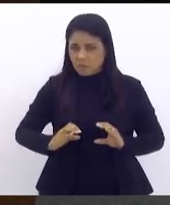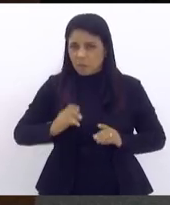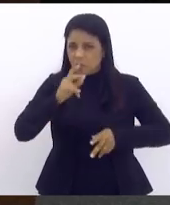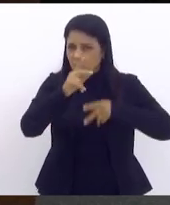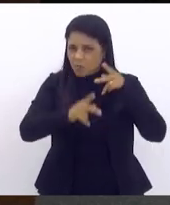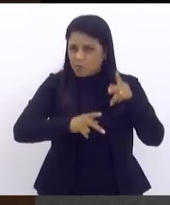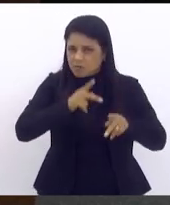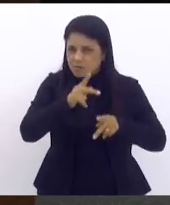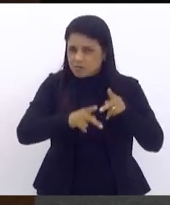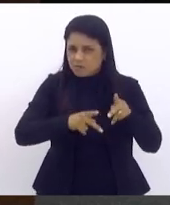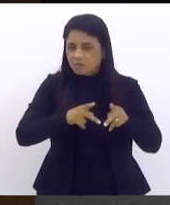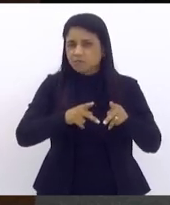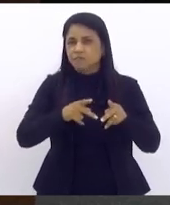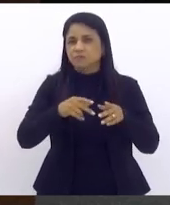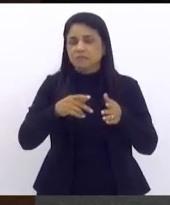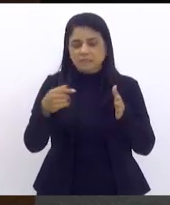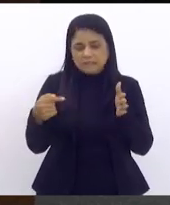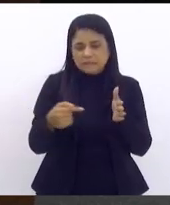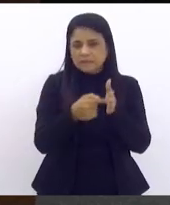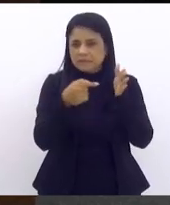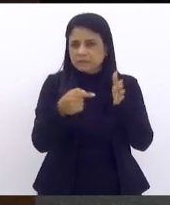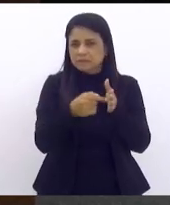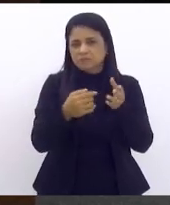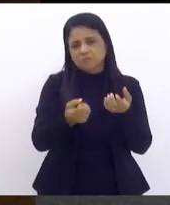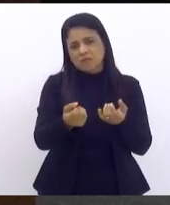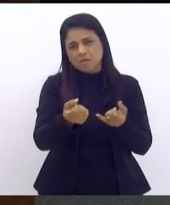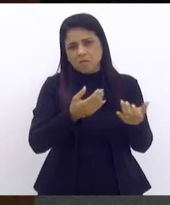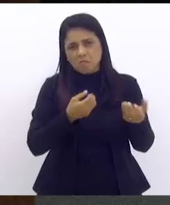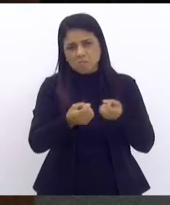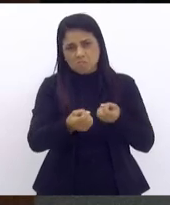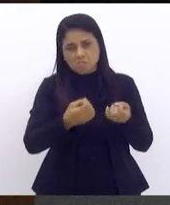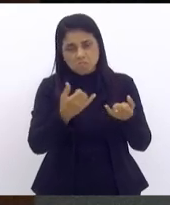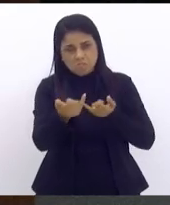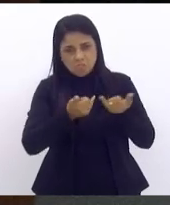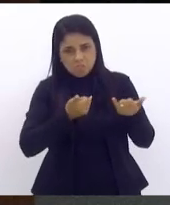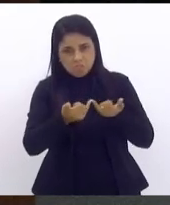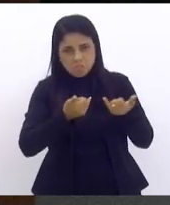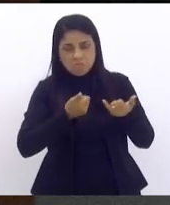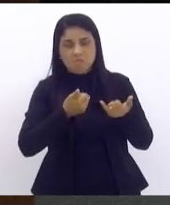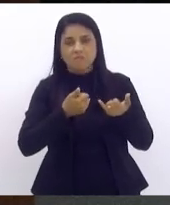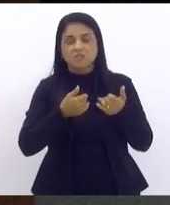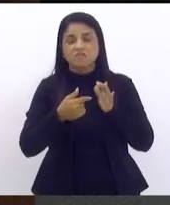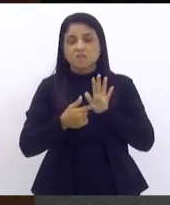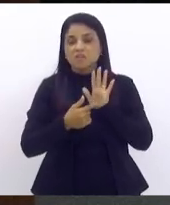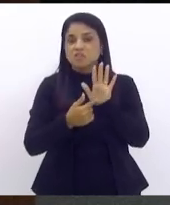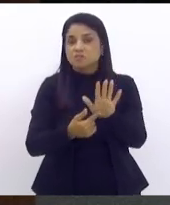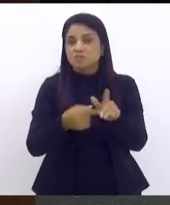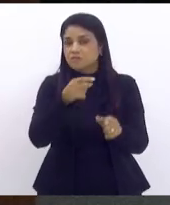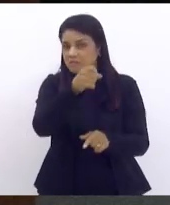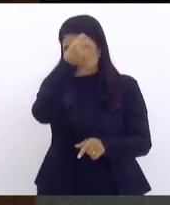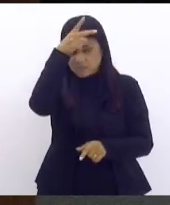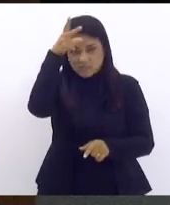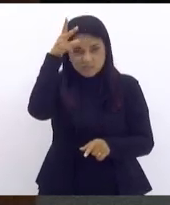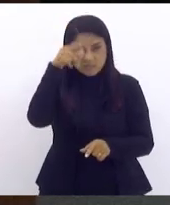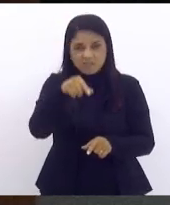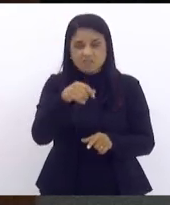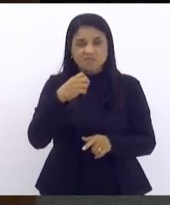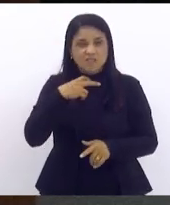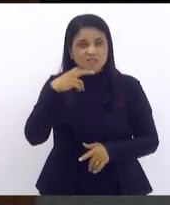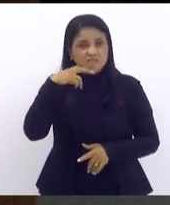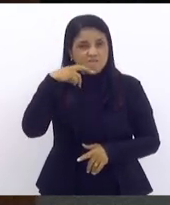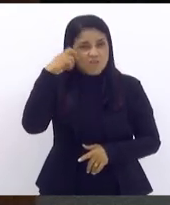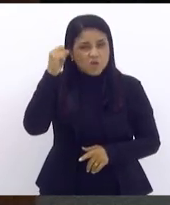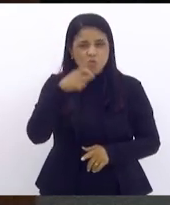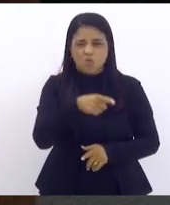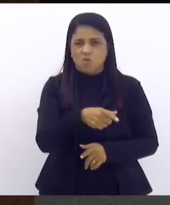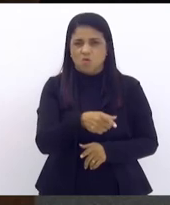denúncias, a gente vai, em cada prefeitura, expor os senhores ao ridículo, passar constrangimento mesmo, porque a gente